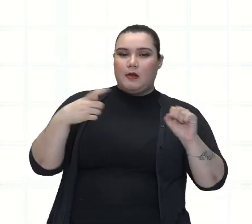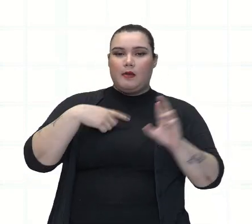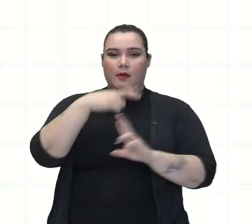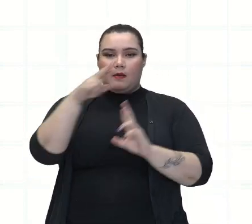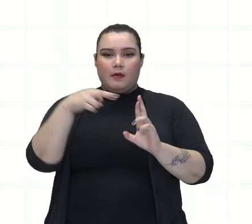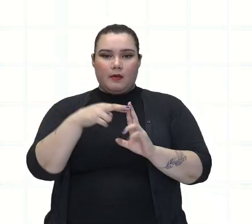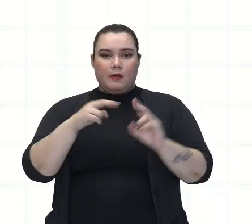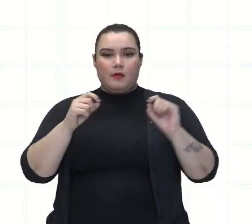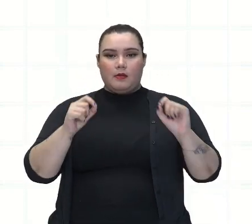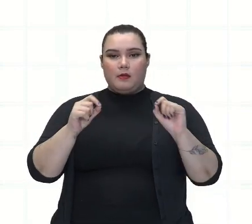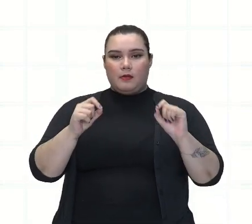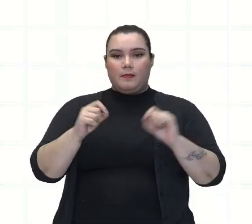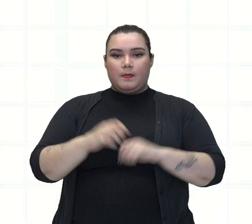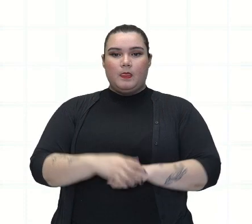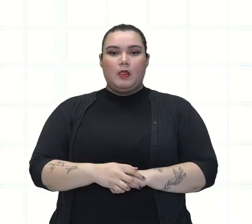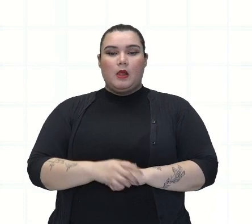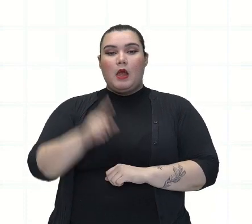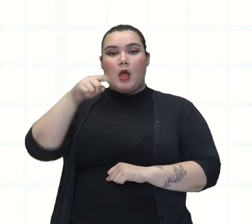referindo ao